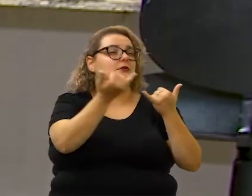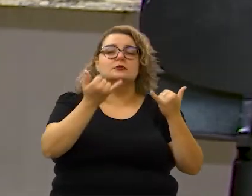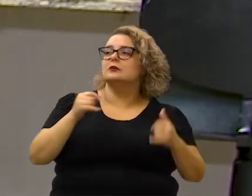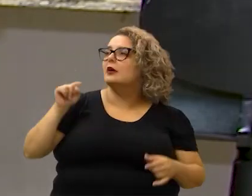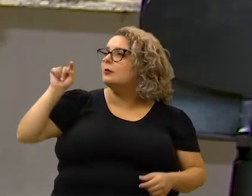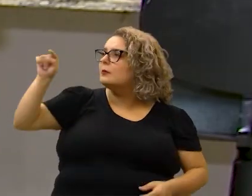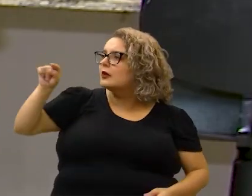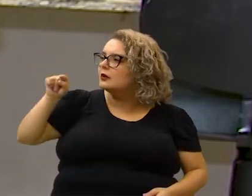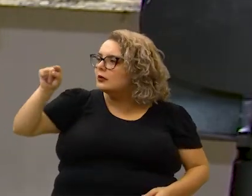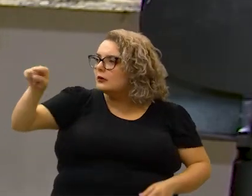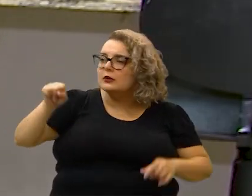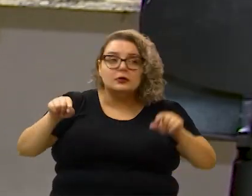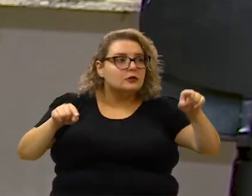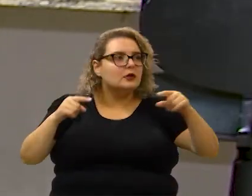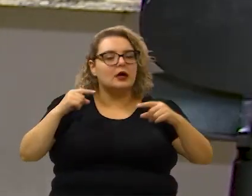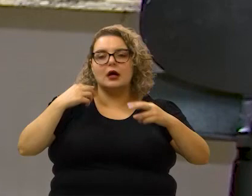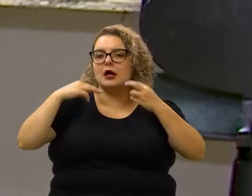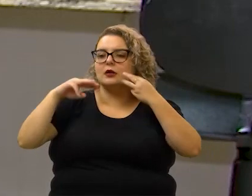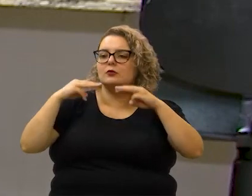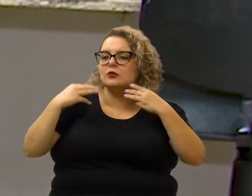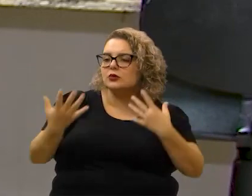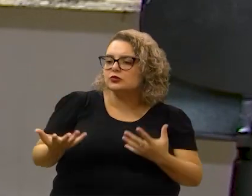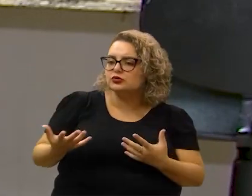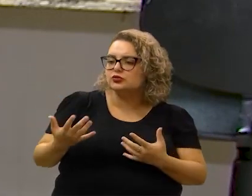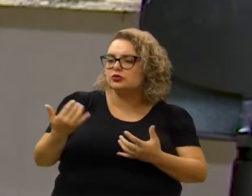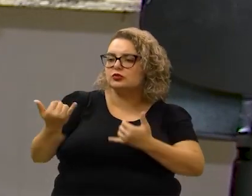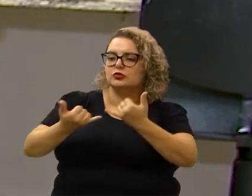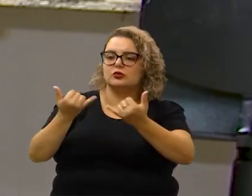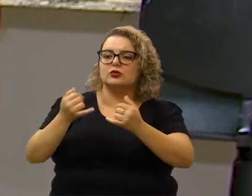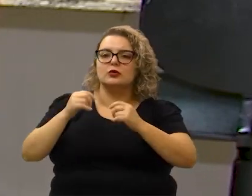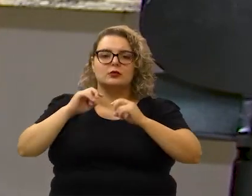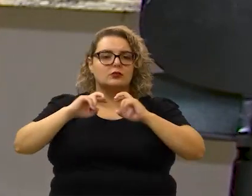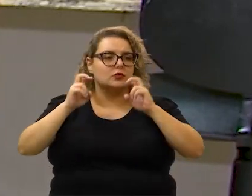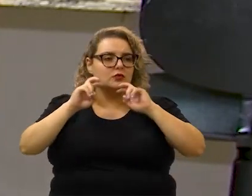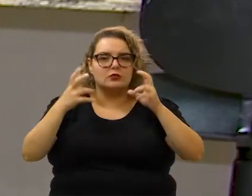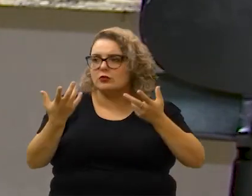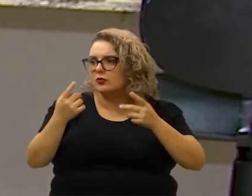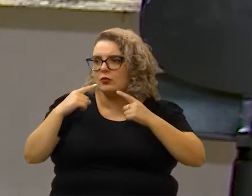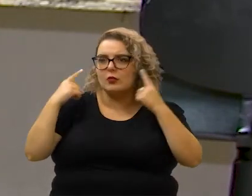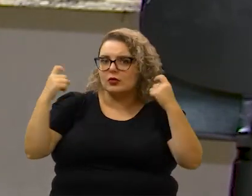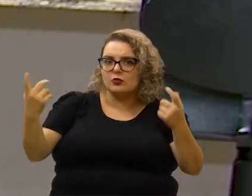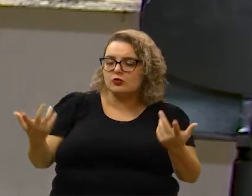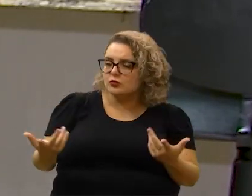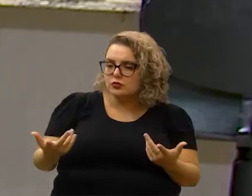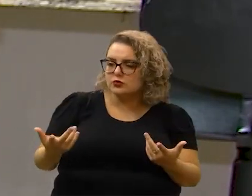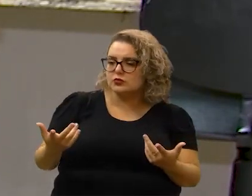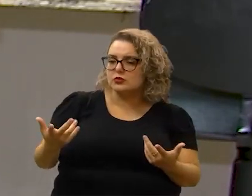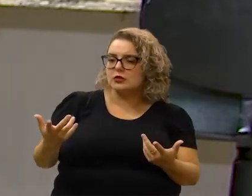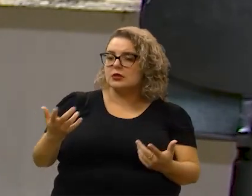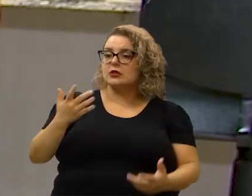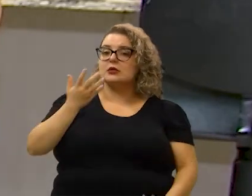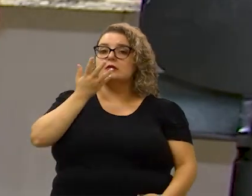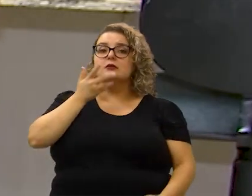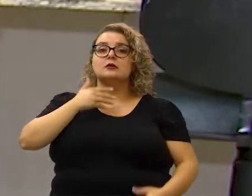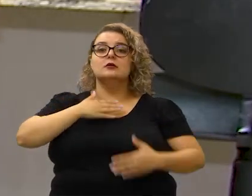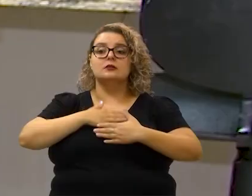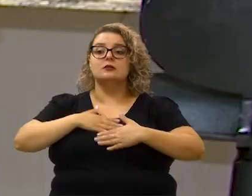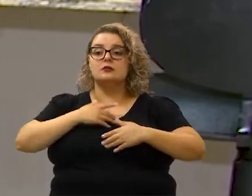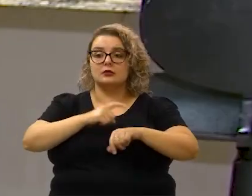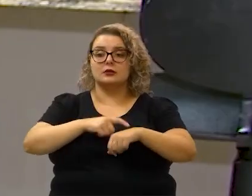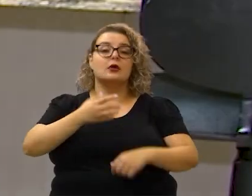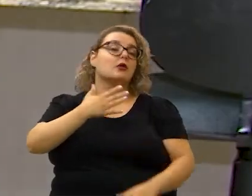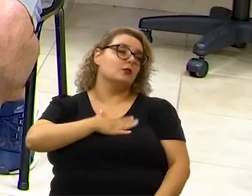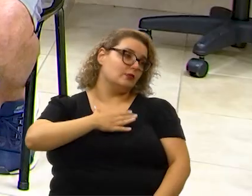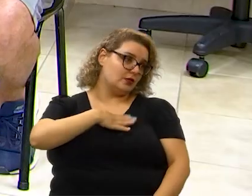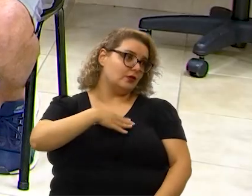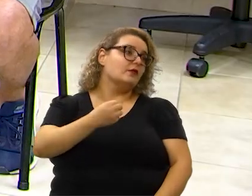Aí a criança vai apertando os botões, aí toca a música, o brinquedo emite sinais sonoros e tal. E aí ali a criança já tem um prazer imediato.